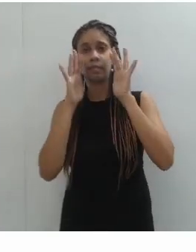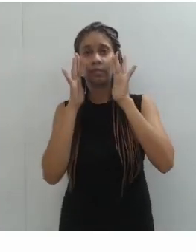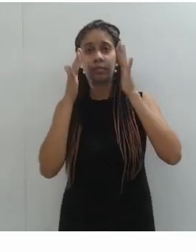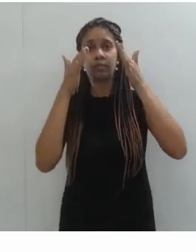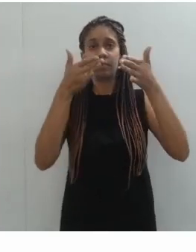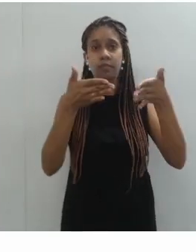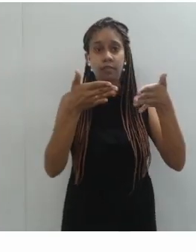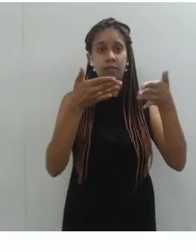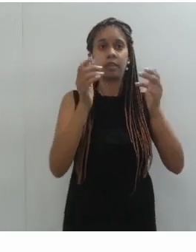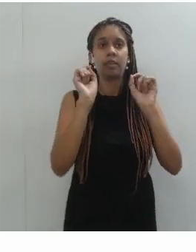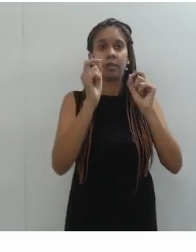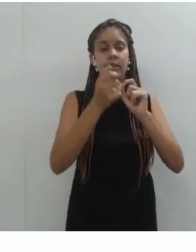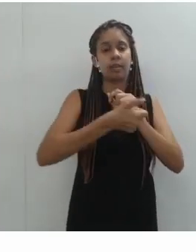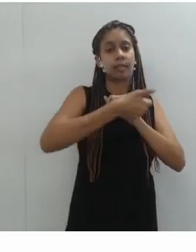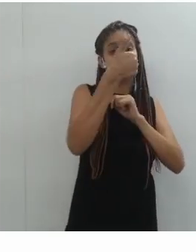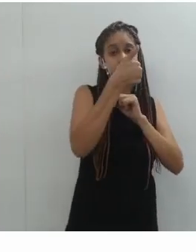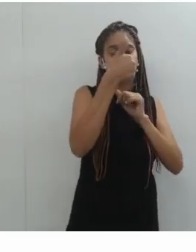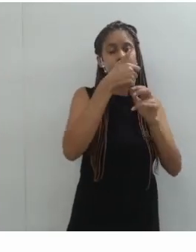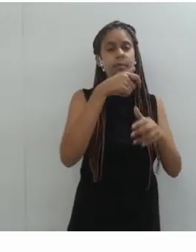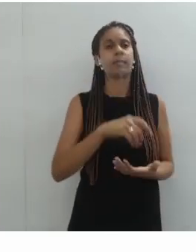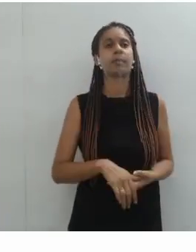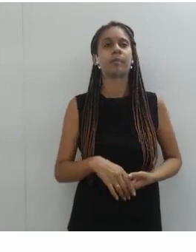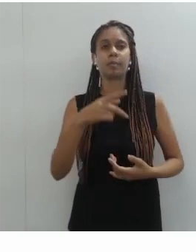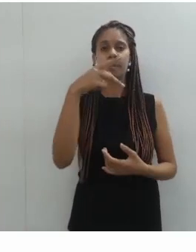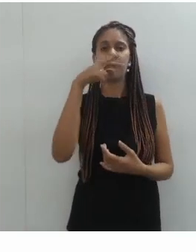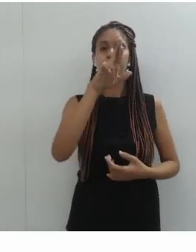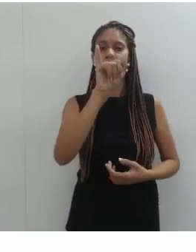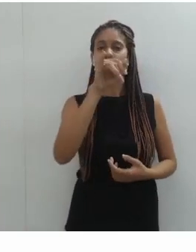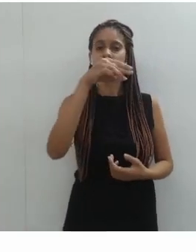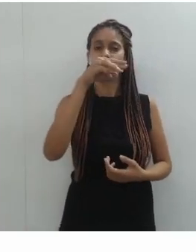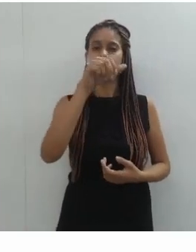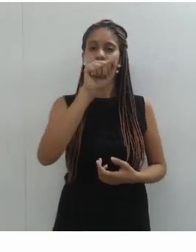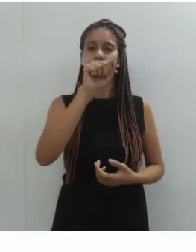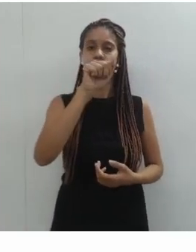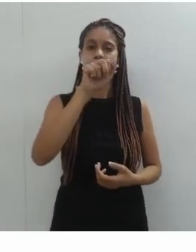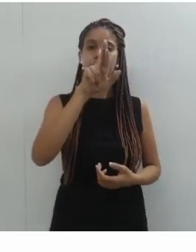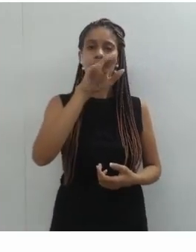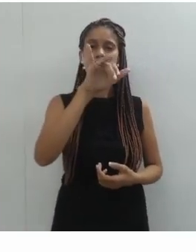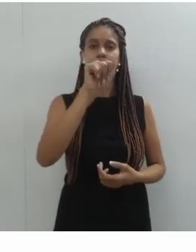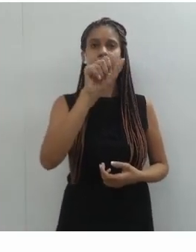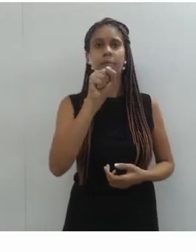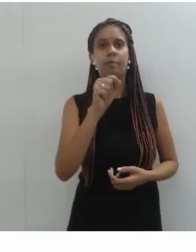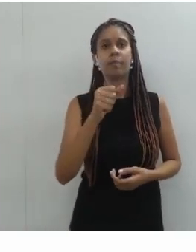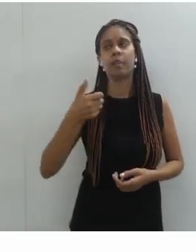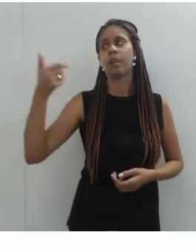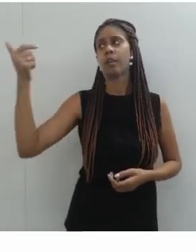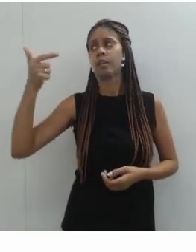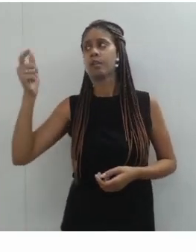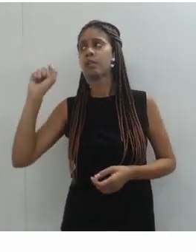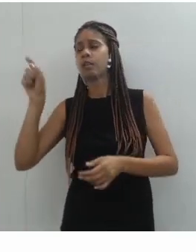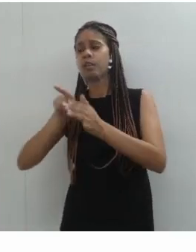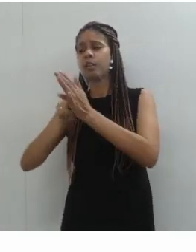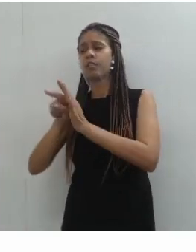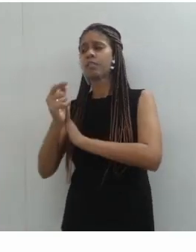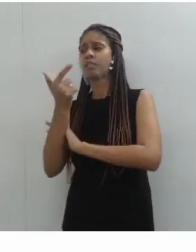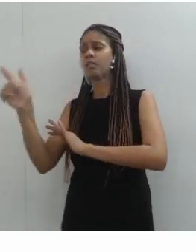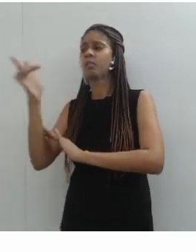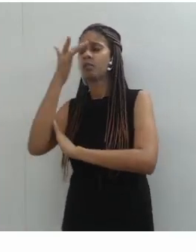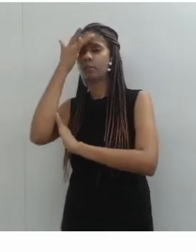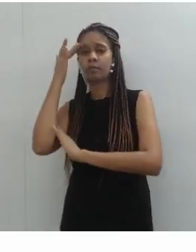fontes de base primária, tá bem? As fontes secundárias têm ali, investigações de outros